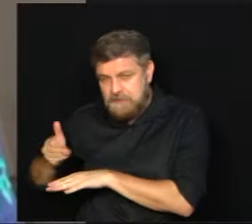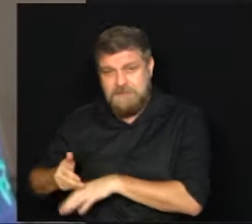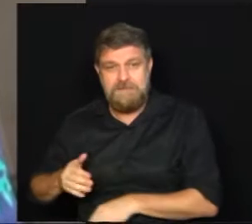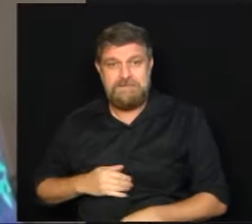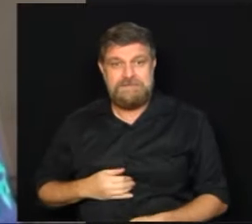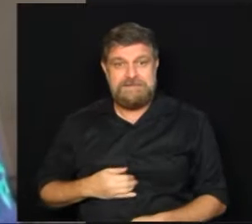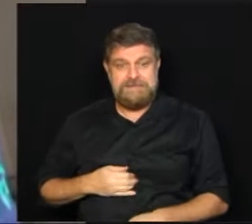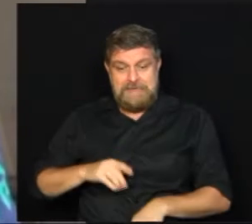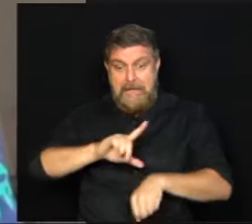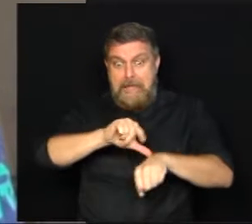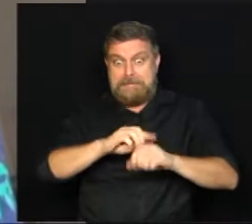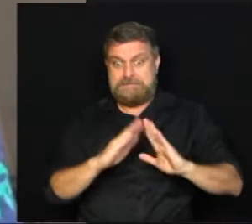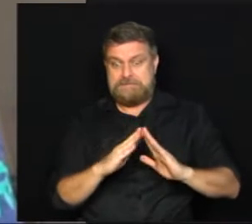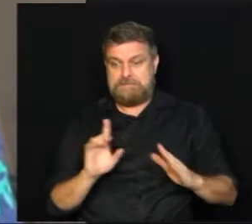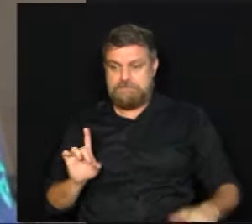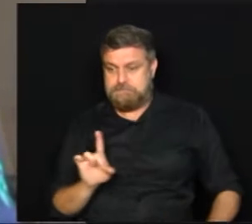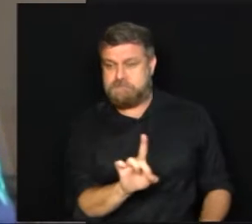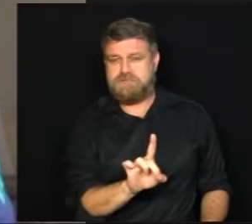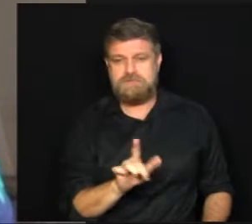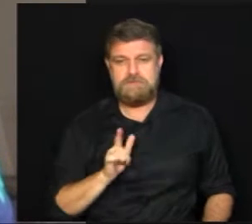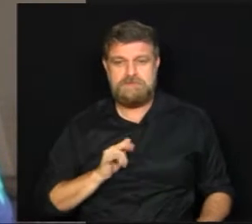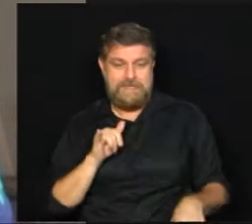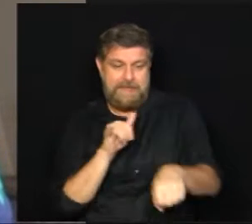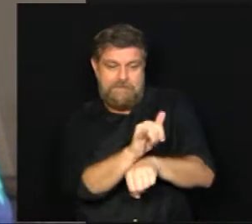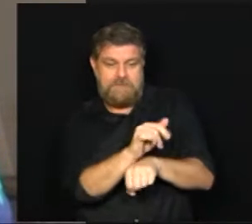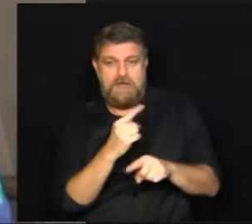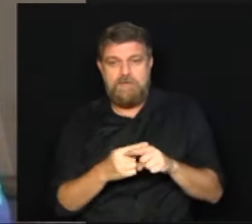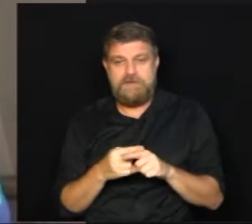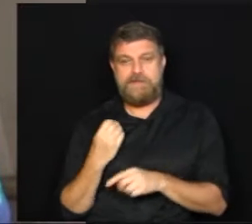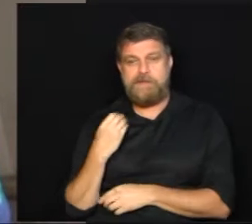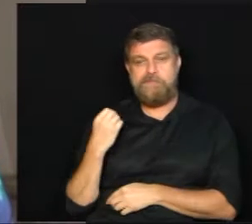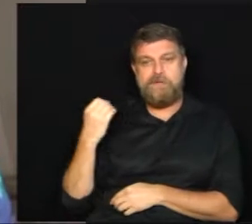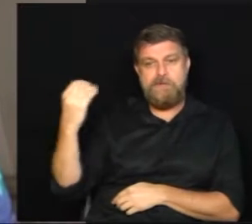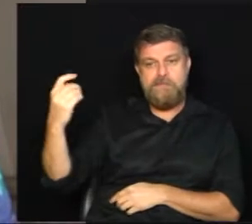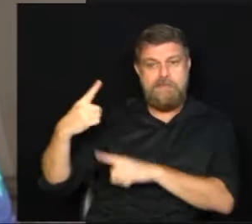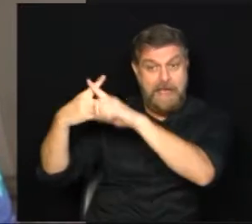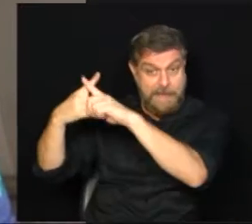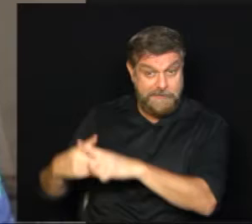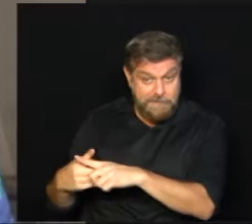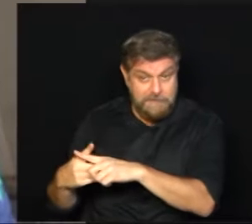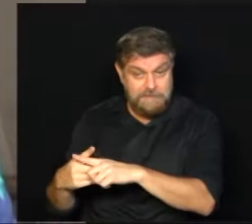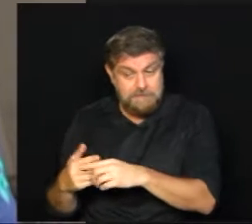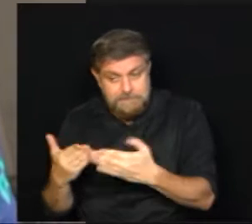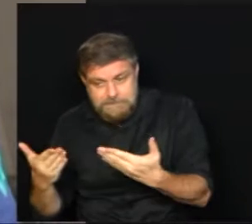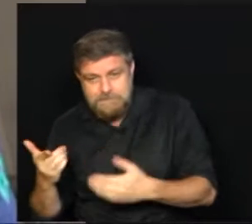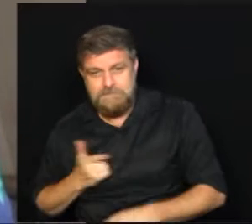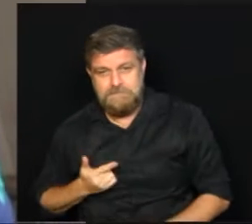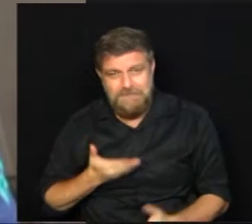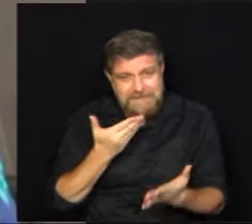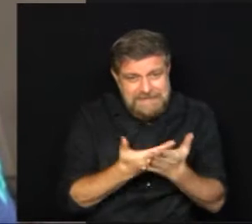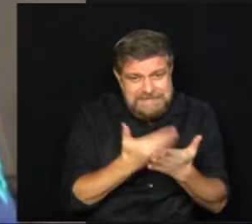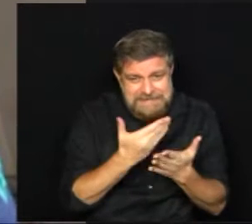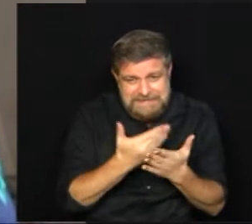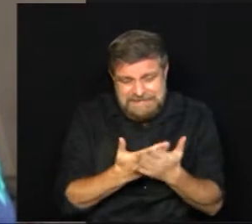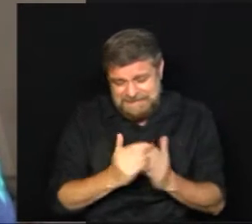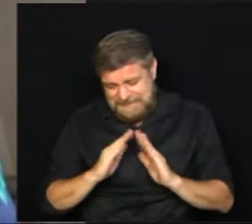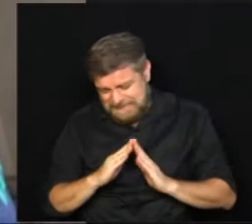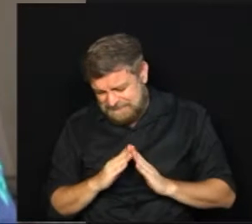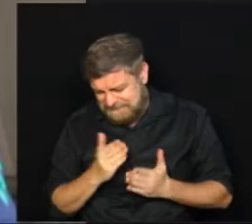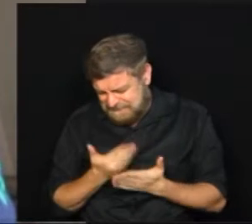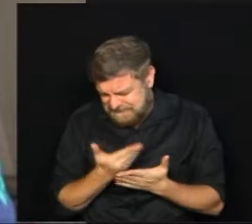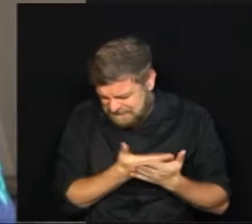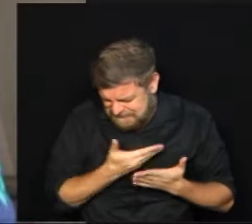chegava atrasada na escola, ou eu faltava porque estava viajando para competir. Tentei compensar bastante estudando em casa